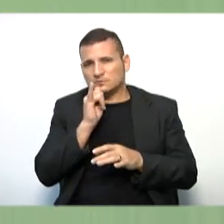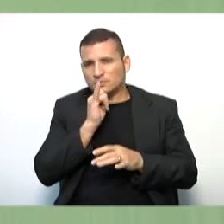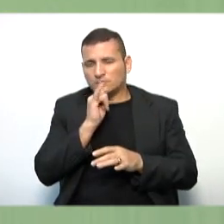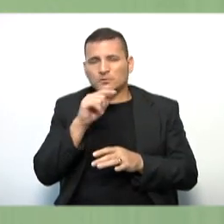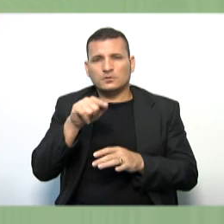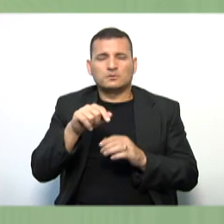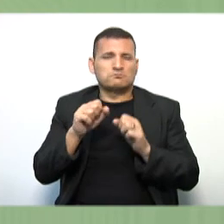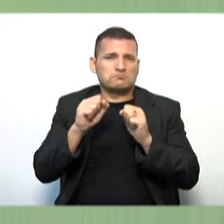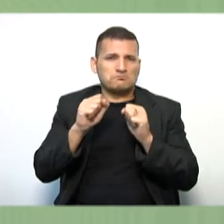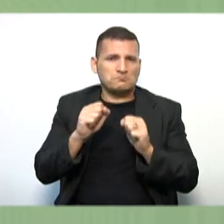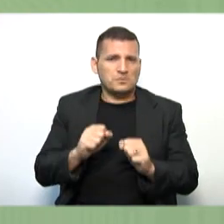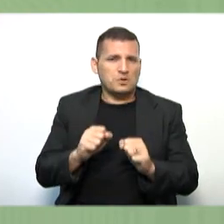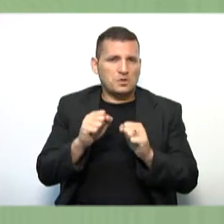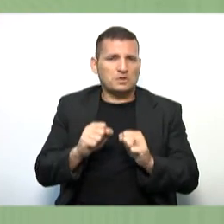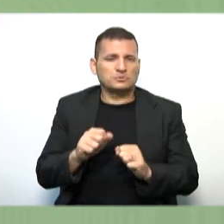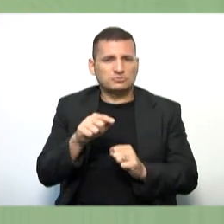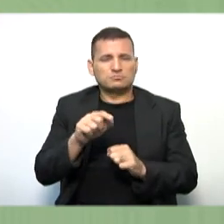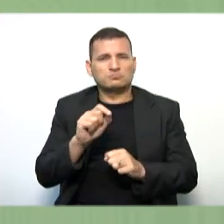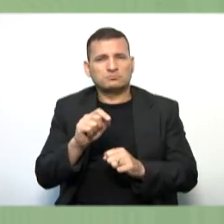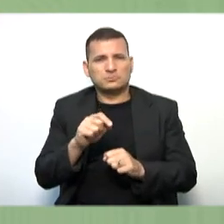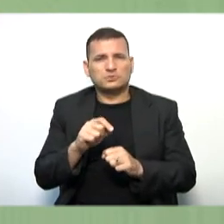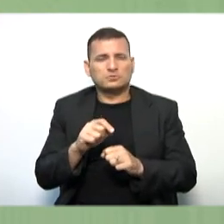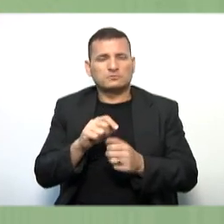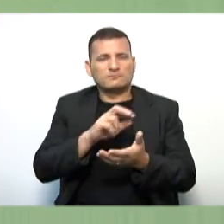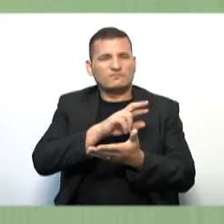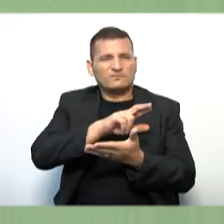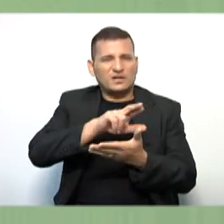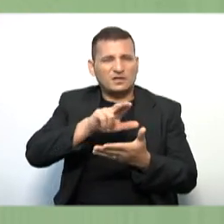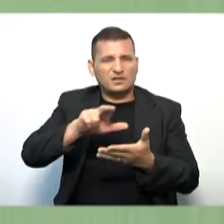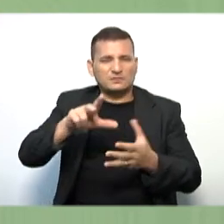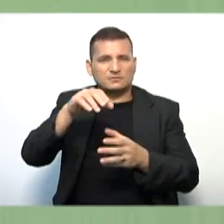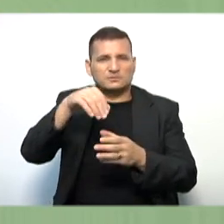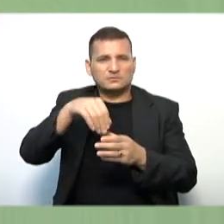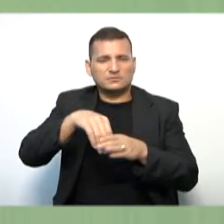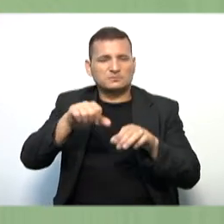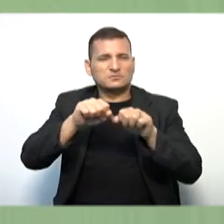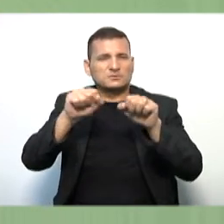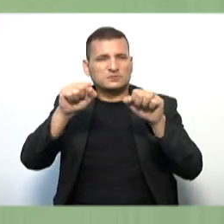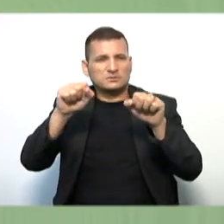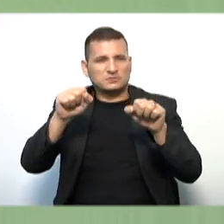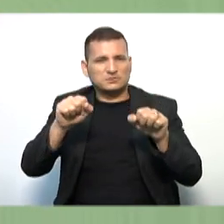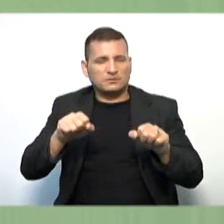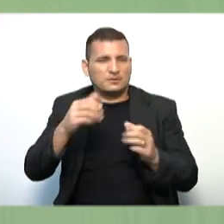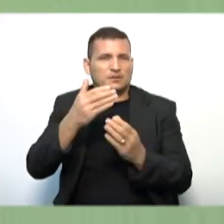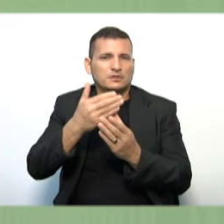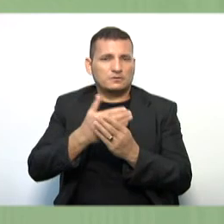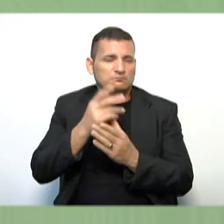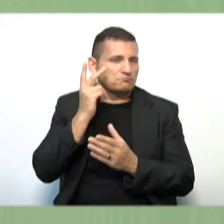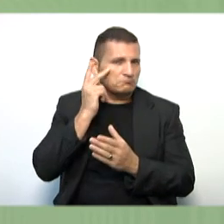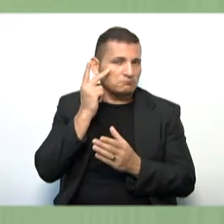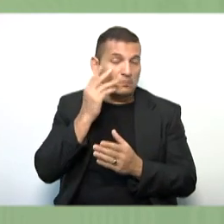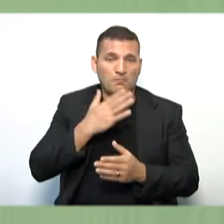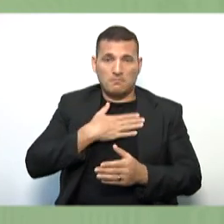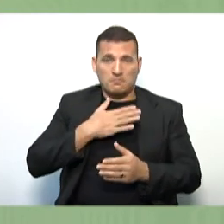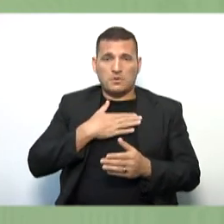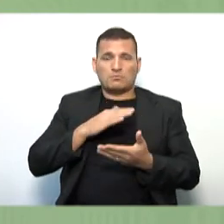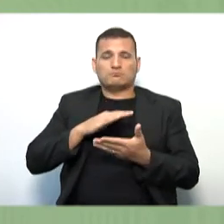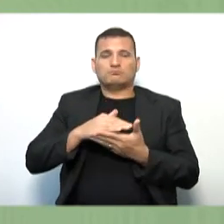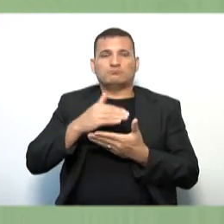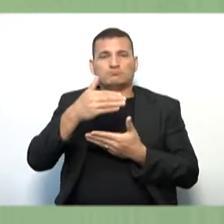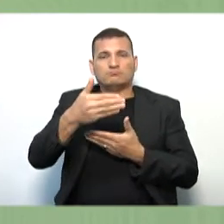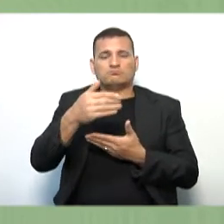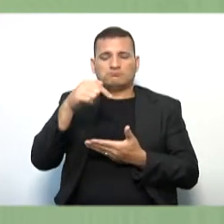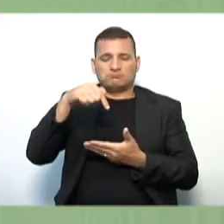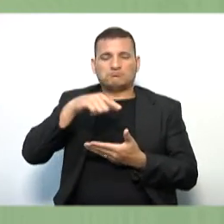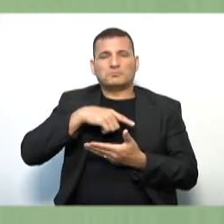podem suportar mais de um sistema de arquivos. É muito comum, inclusive eu tenho no meu próprio computador